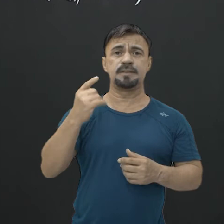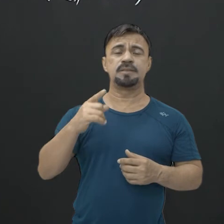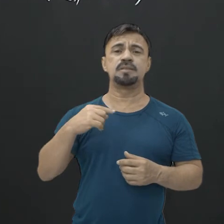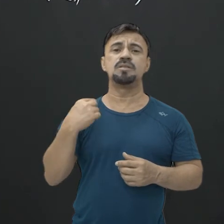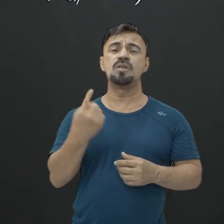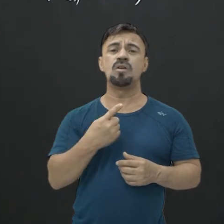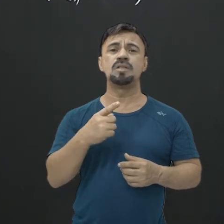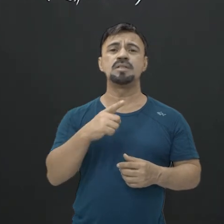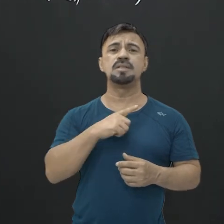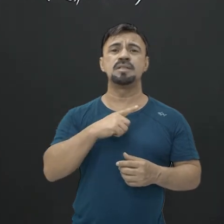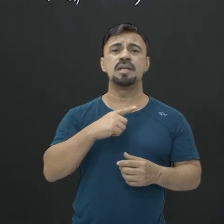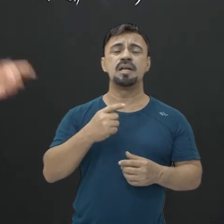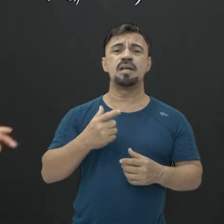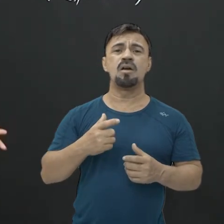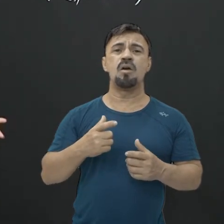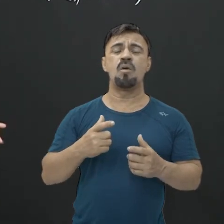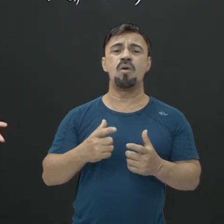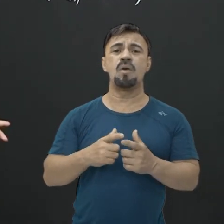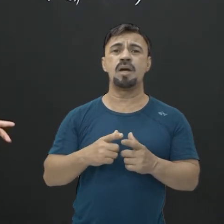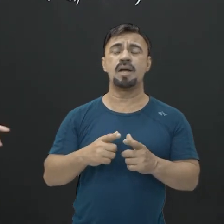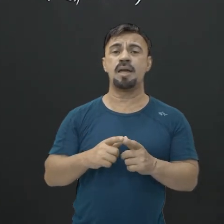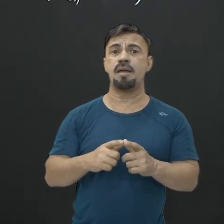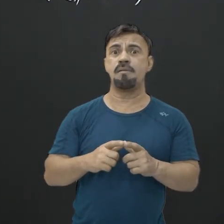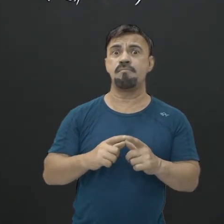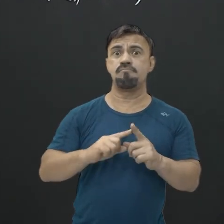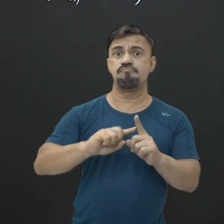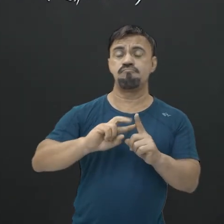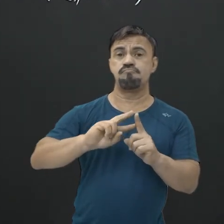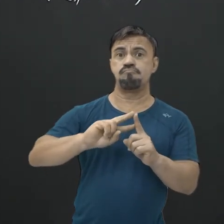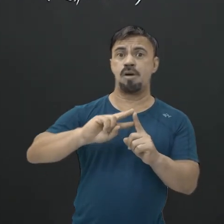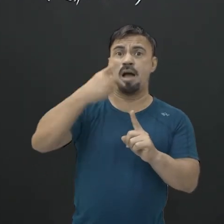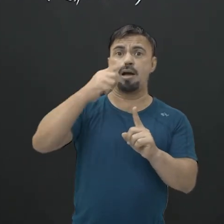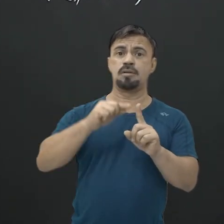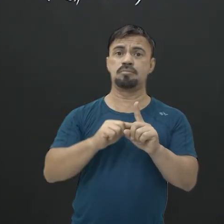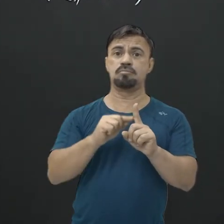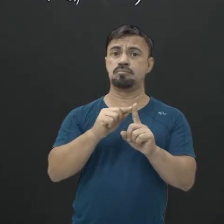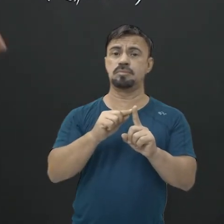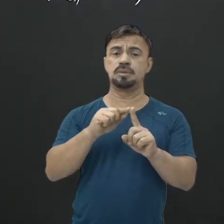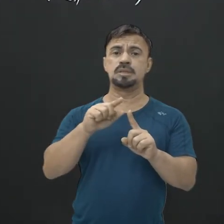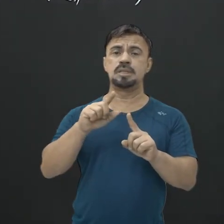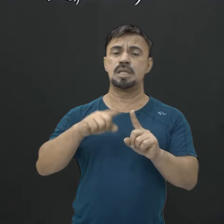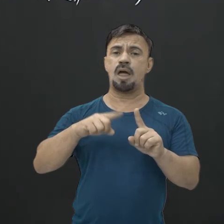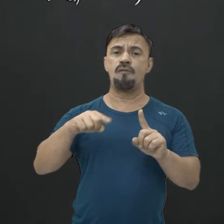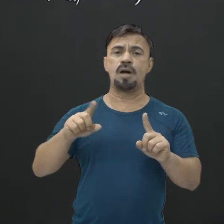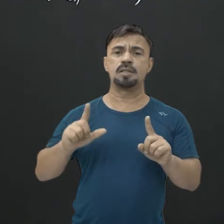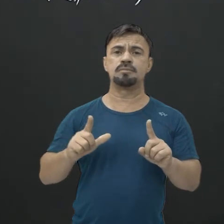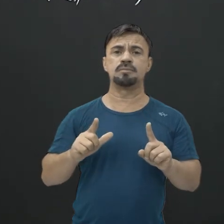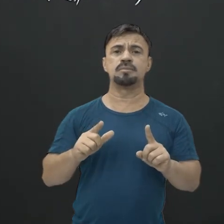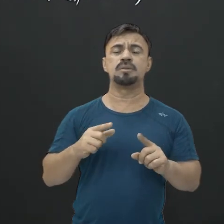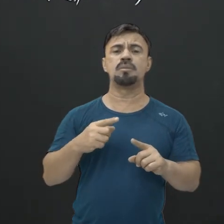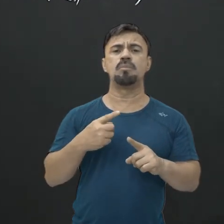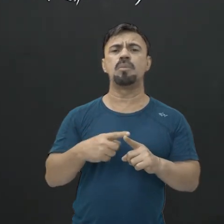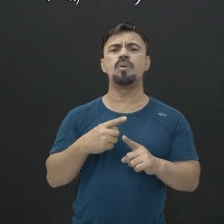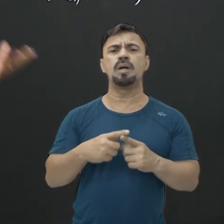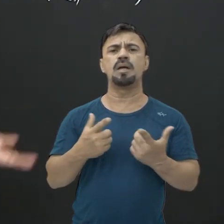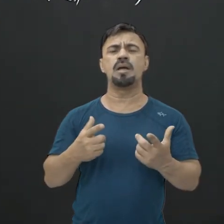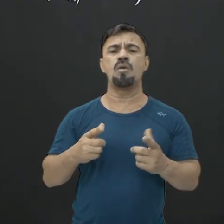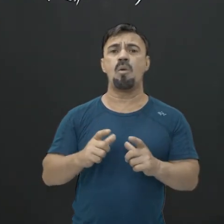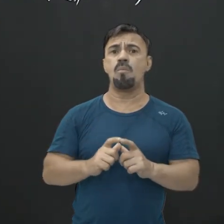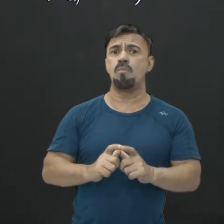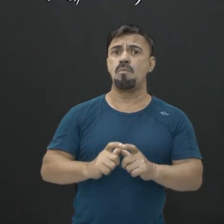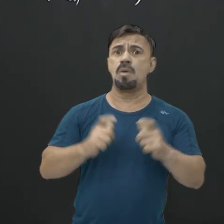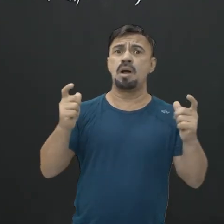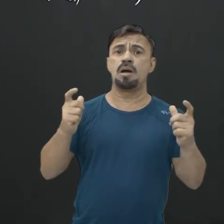gente não tenha uma amplitude térmica muito grande. A nossa temperatura não varia muito. Assim, como assim uma